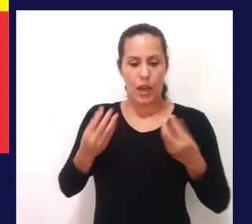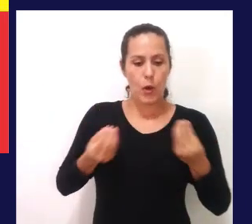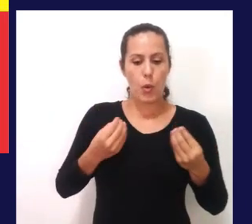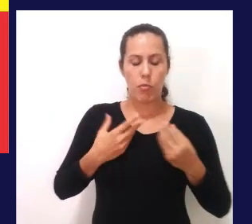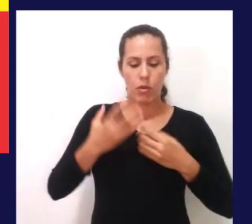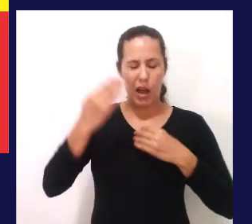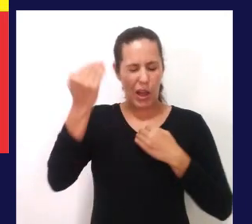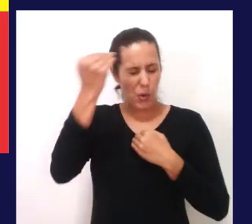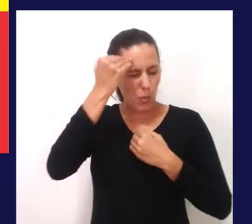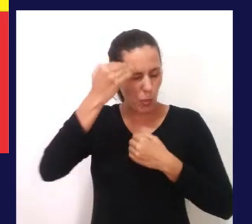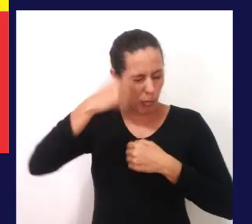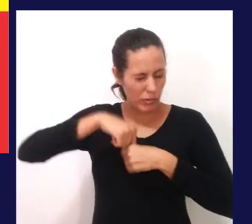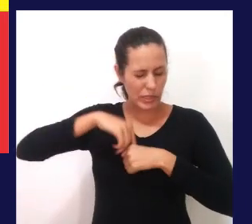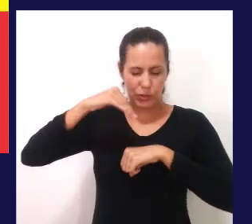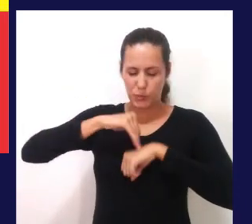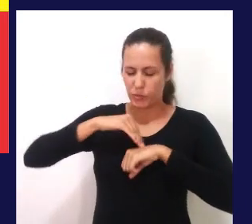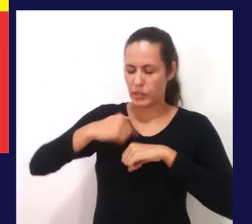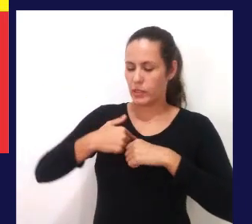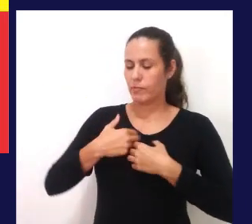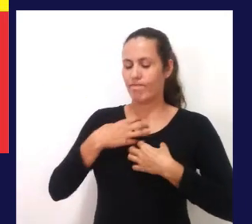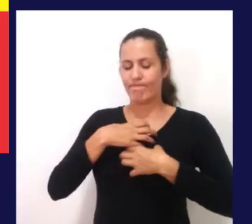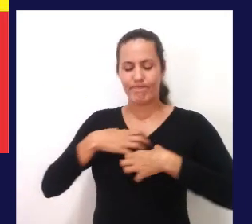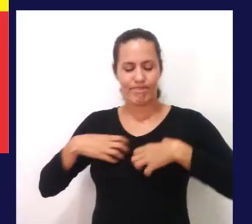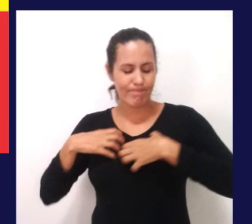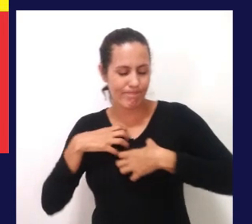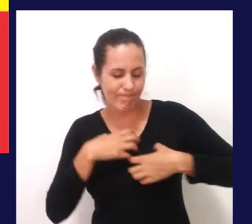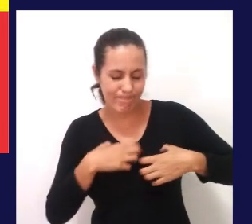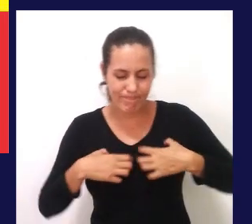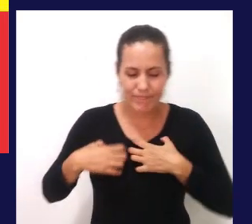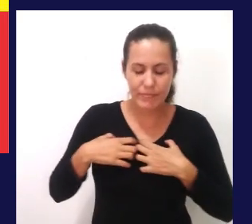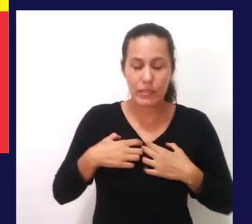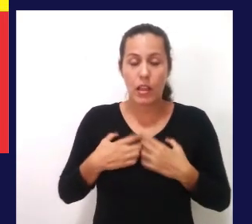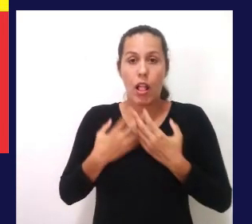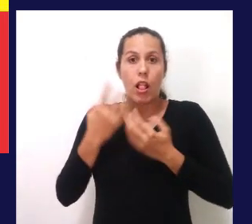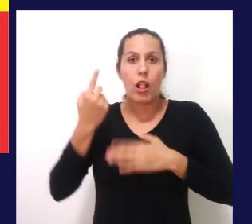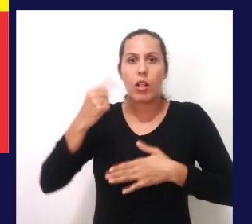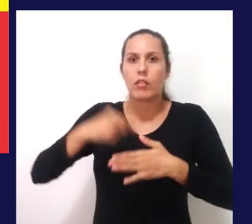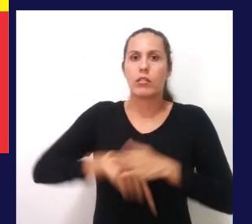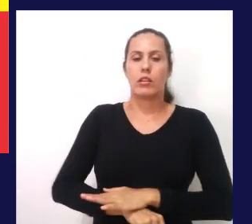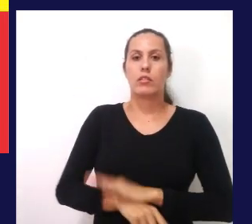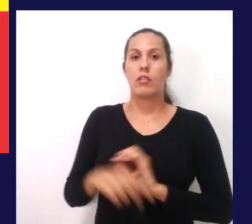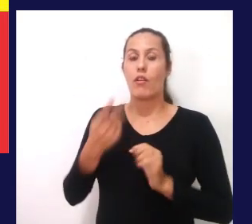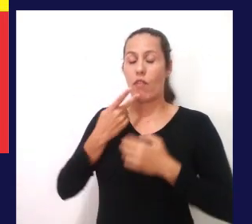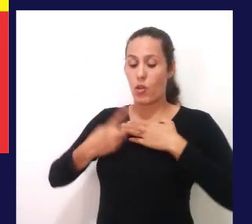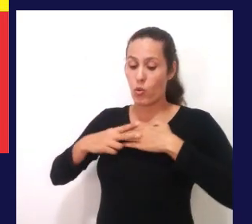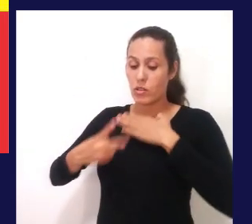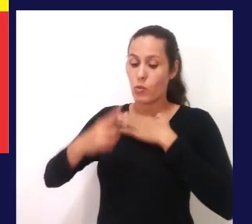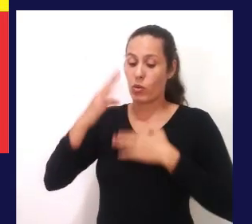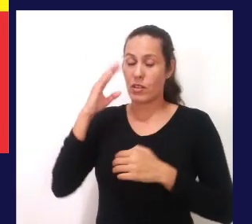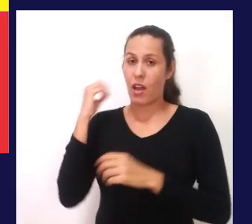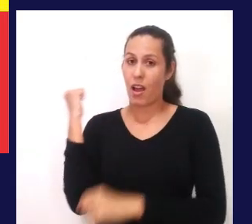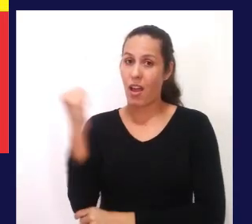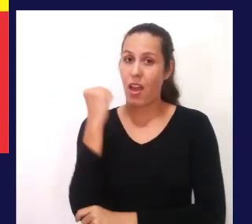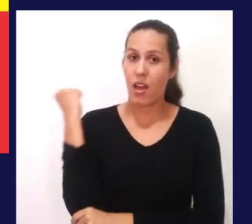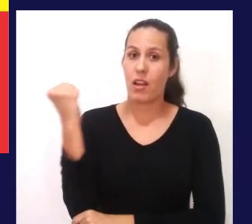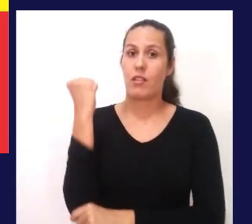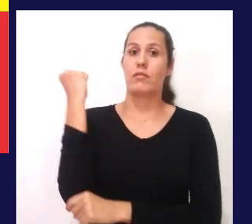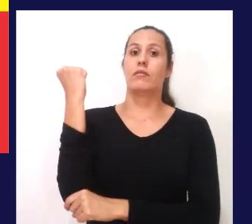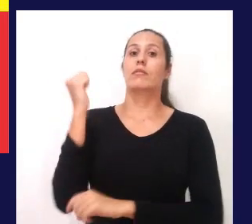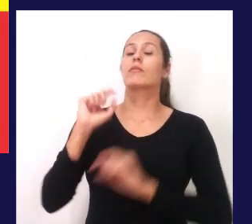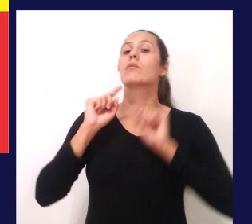eles vão ser intensos e podem ter consequências graves. Quando eu falo de consequências graves, eu